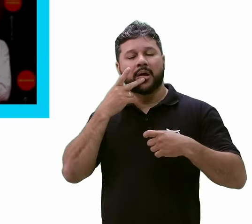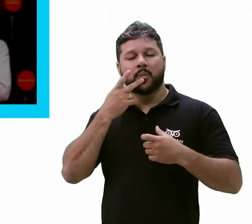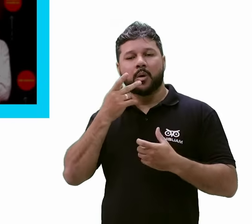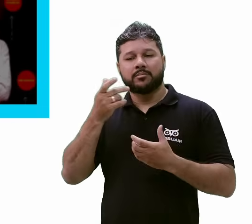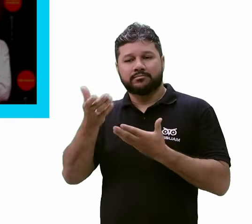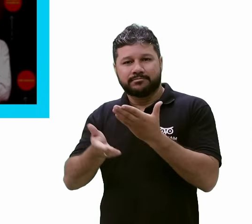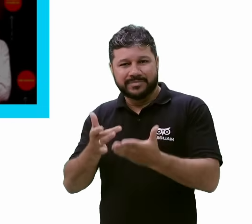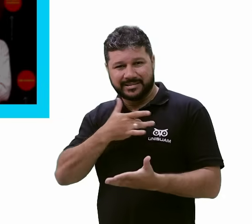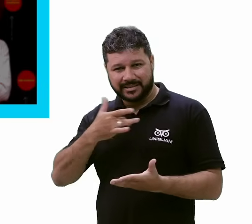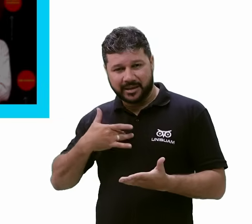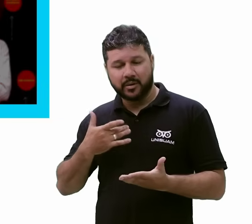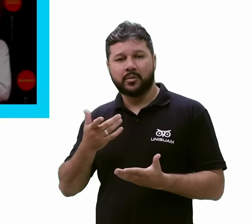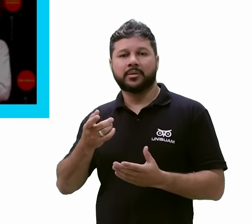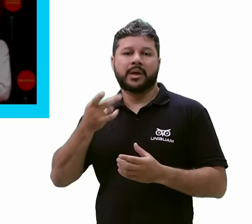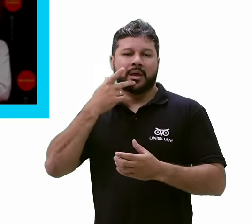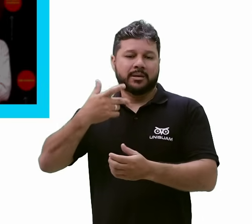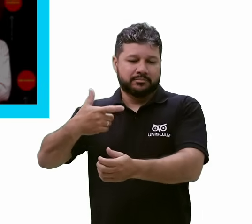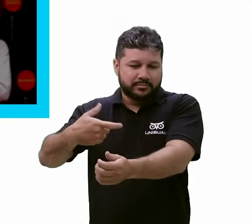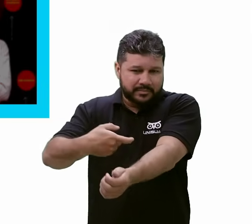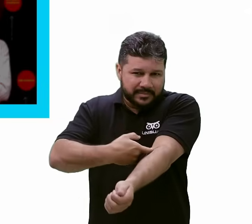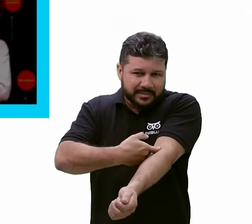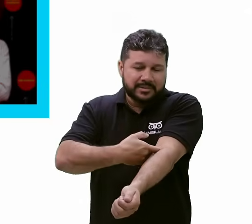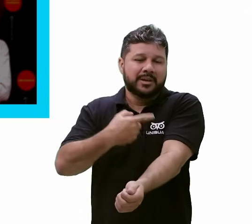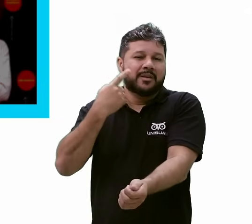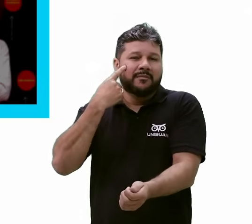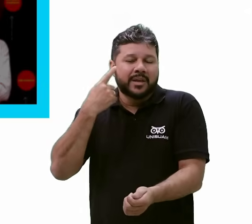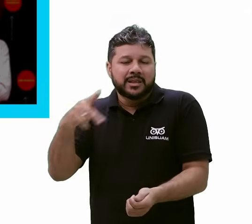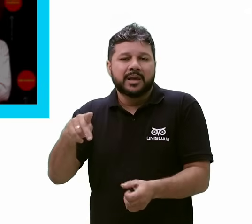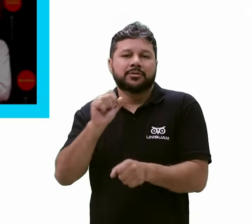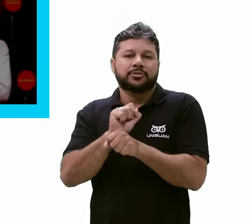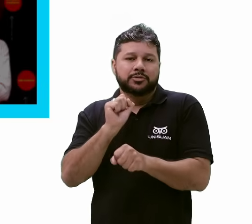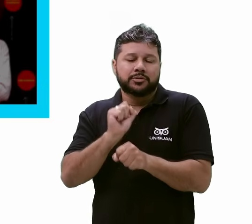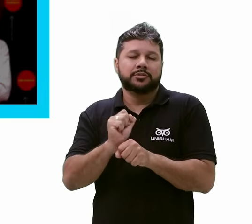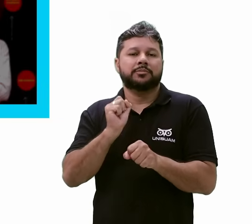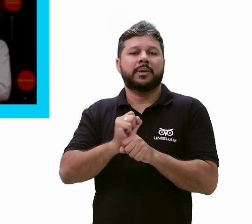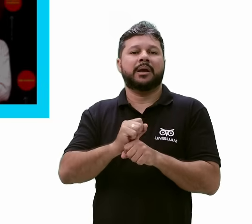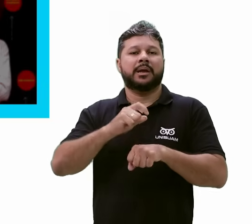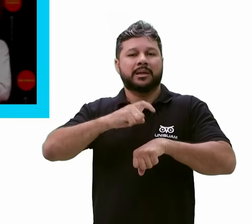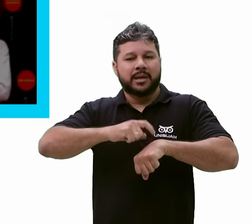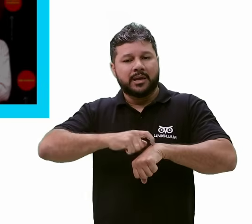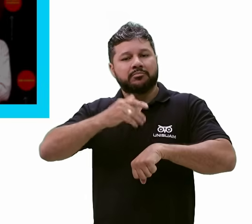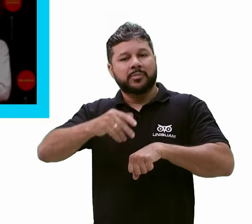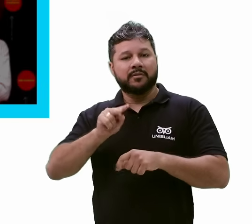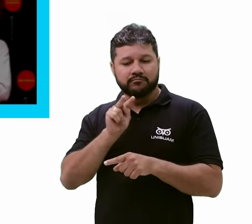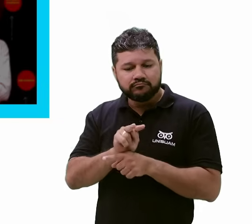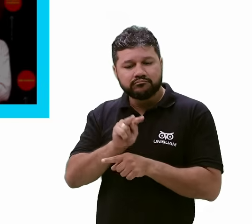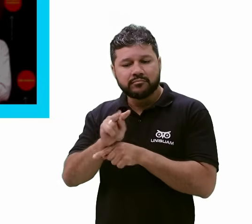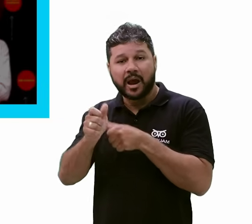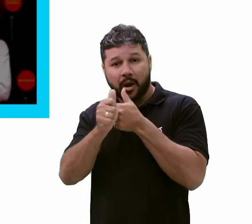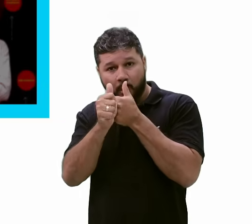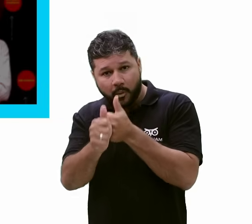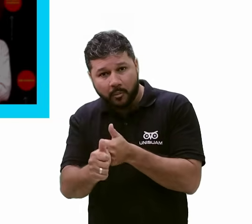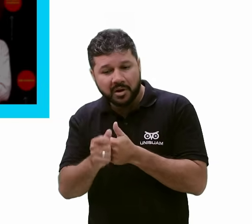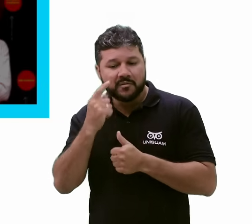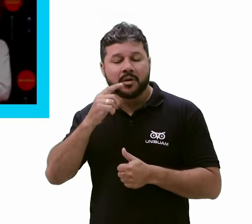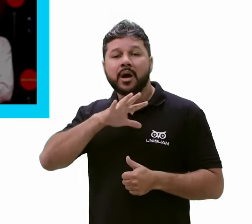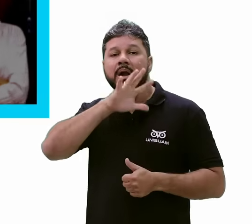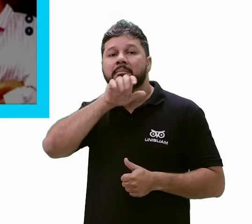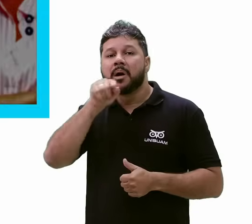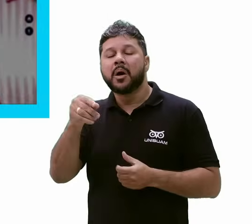suporte, né? Botar no soro, esperar passar o efeito e ficar monitorando esse animal,